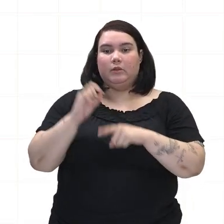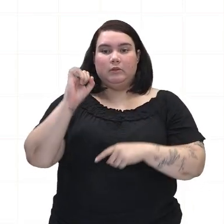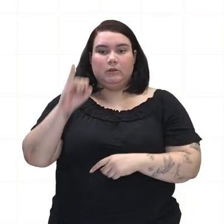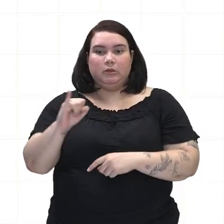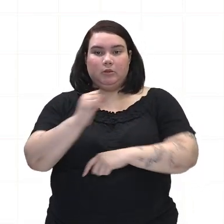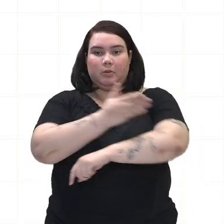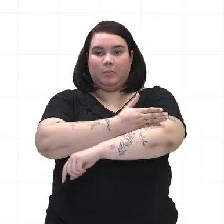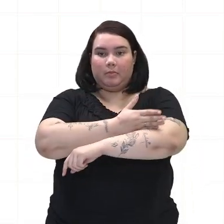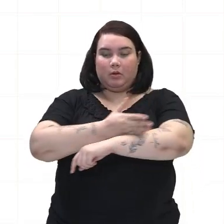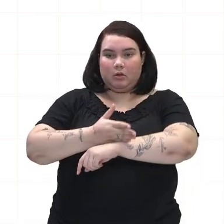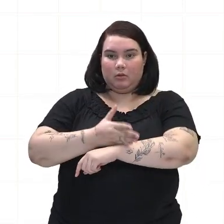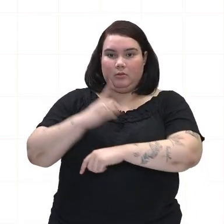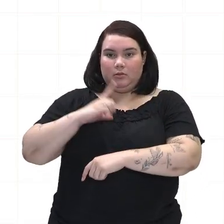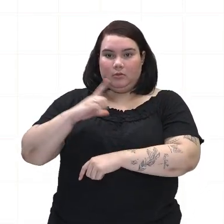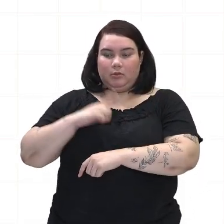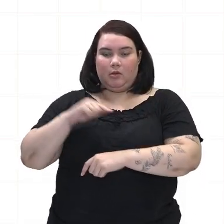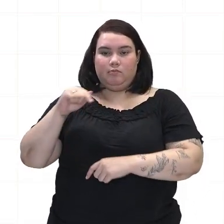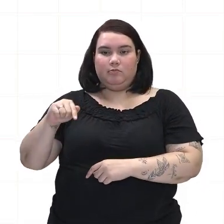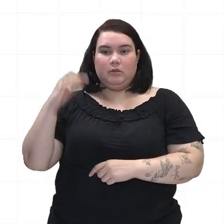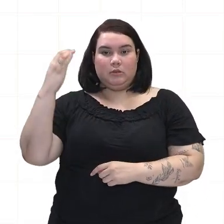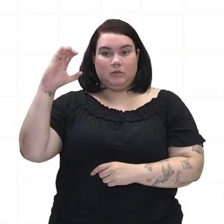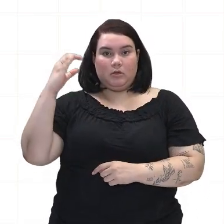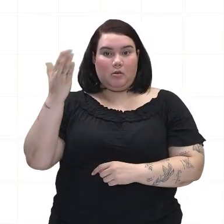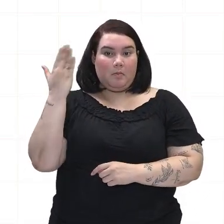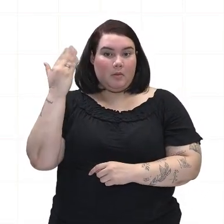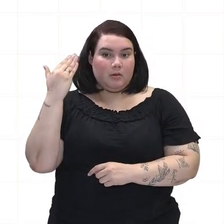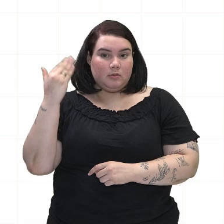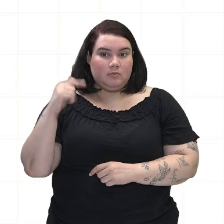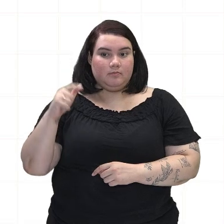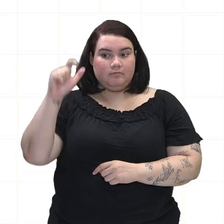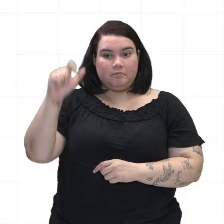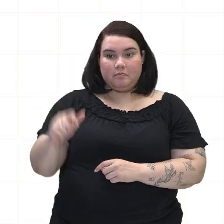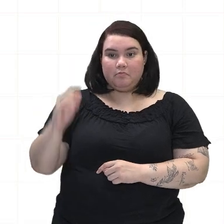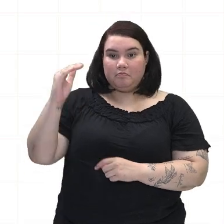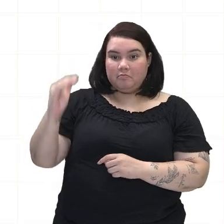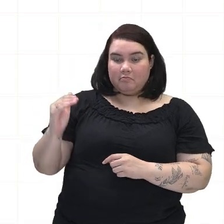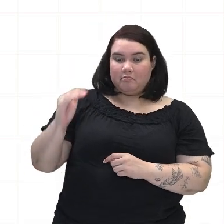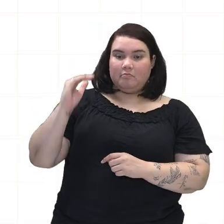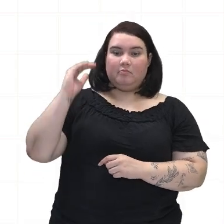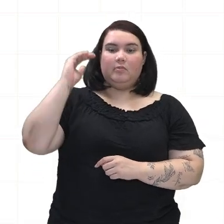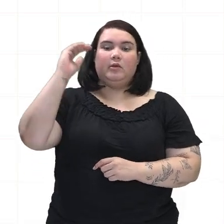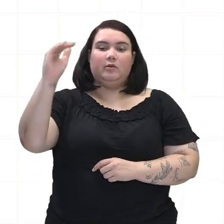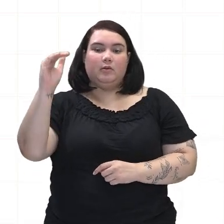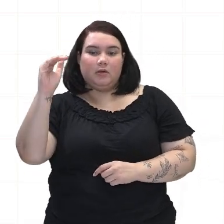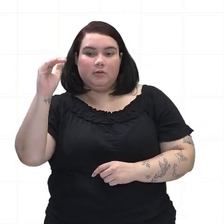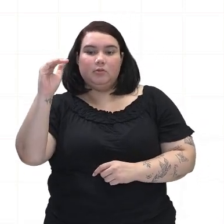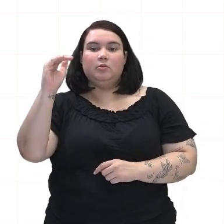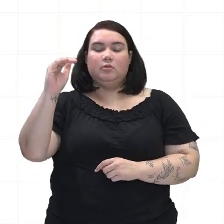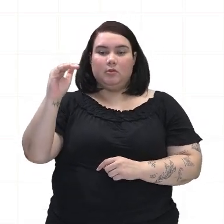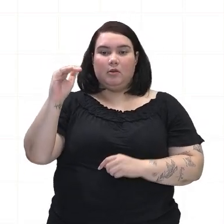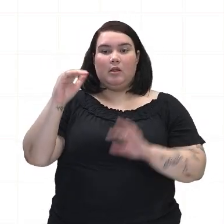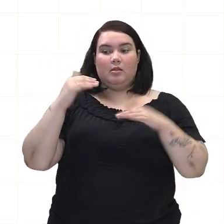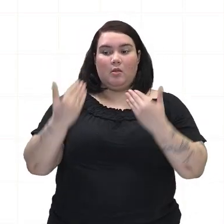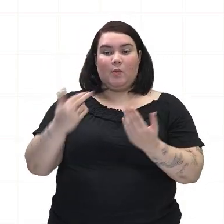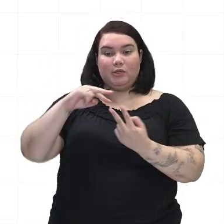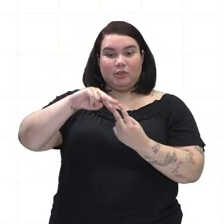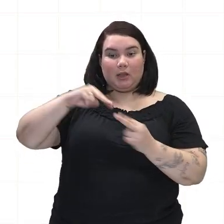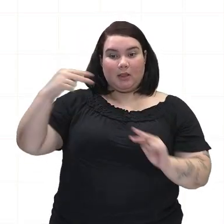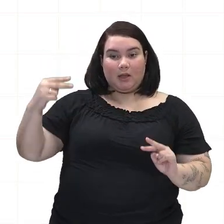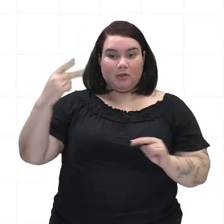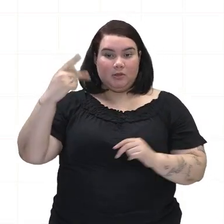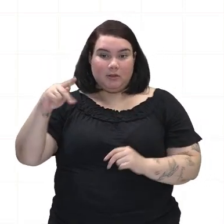branco era considerado pela ciência da época superior em todos os aspectos, então a genética do